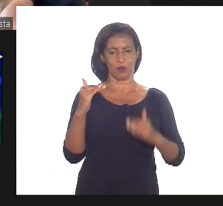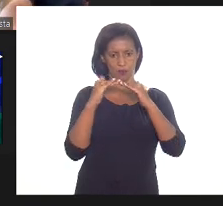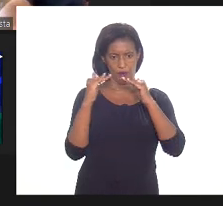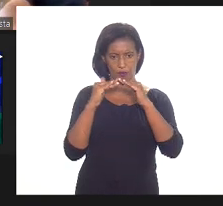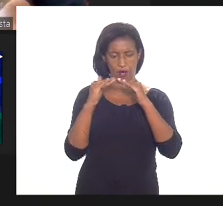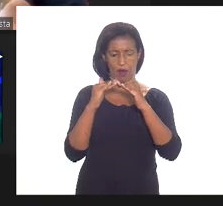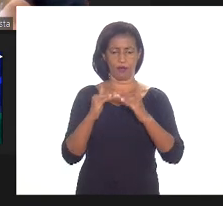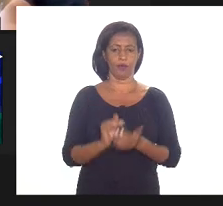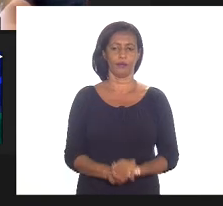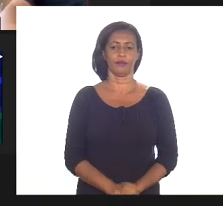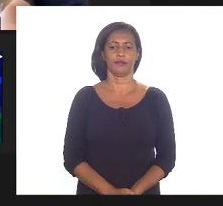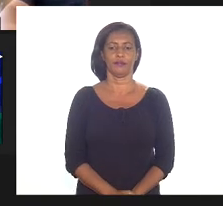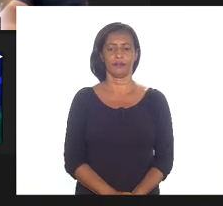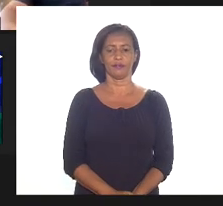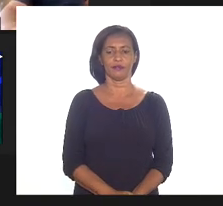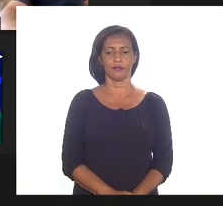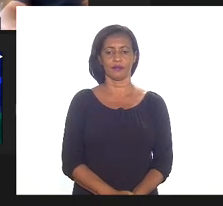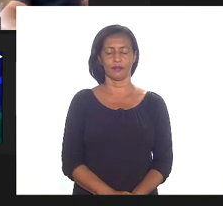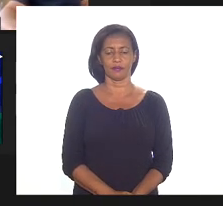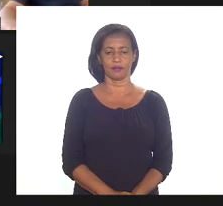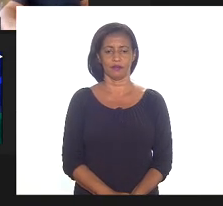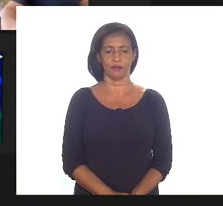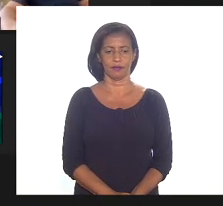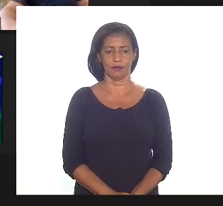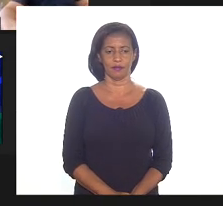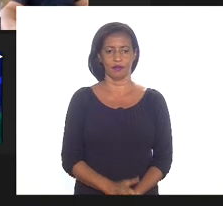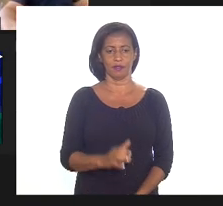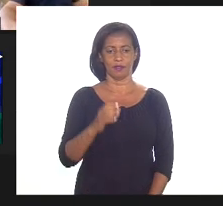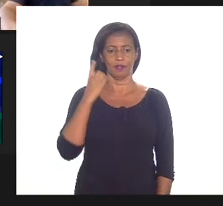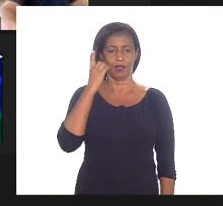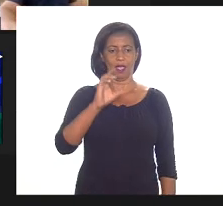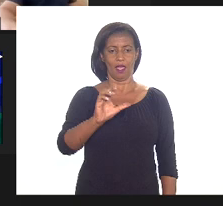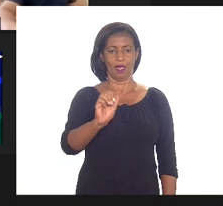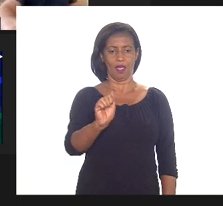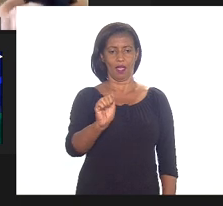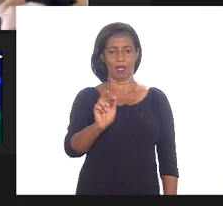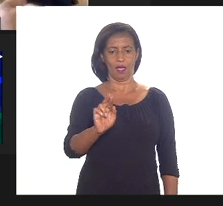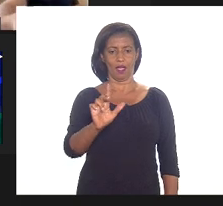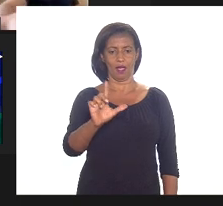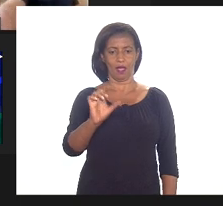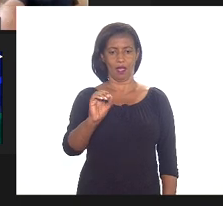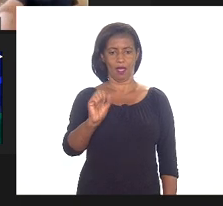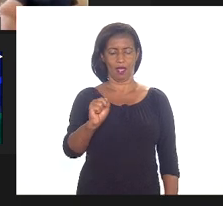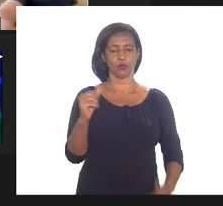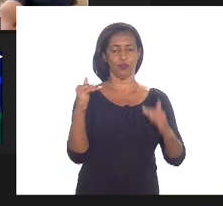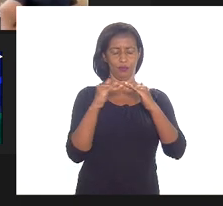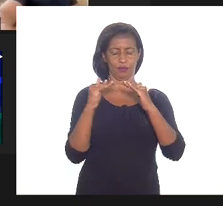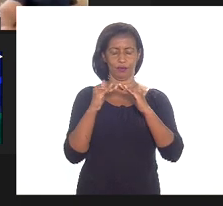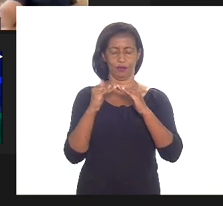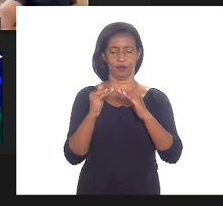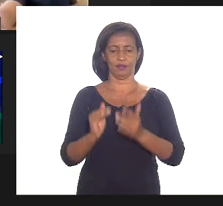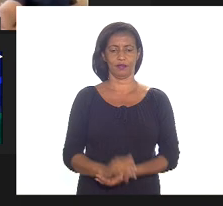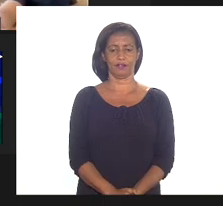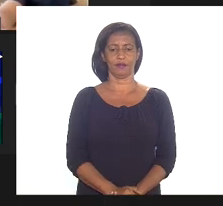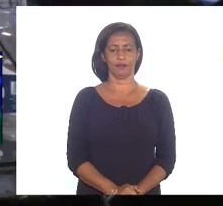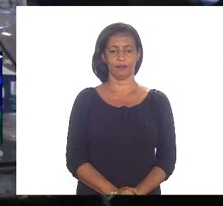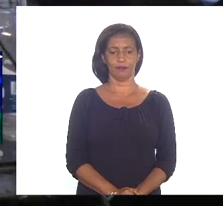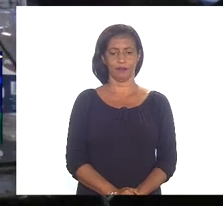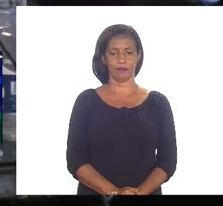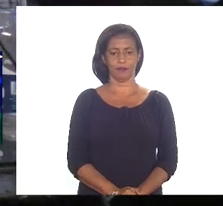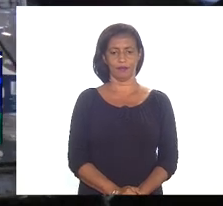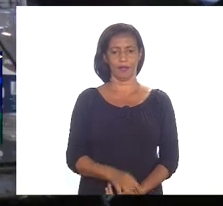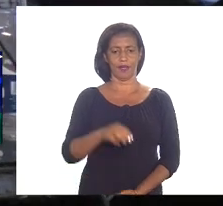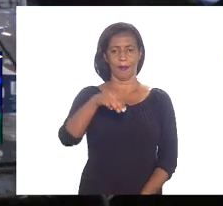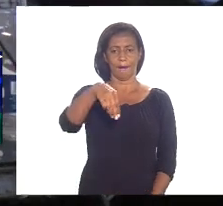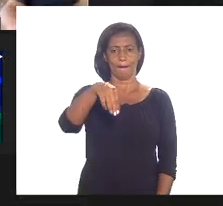e o deputado Carlos Macedo II o deputado